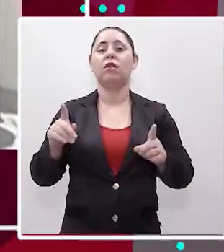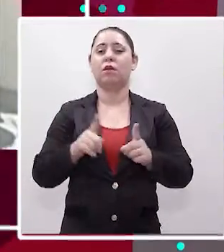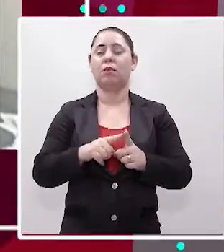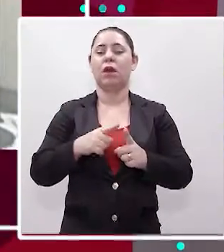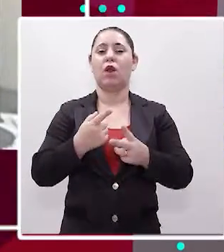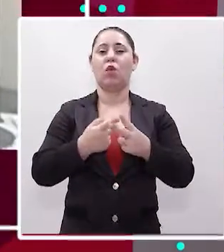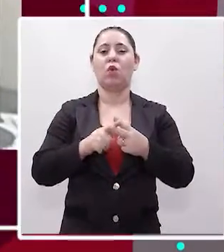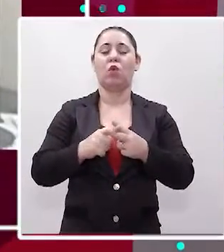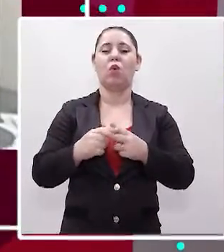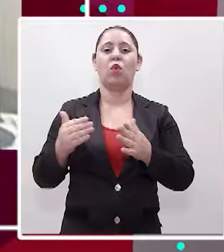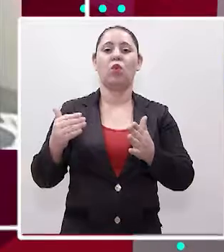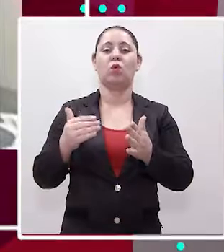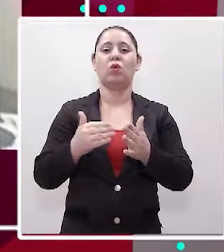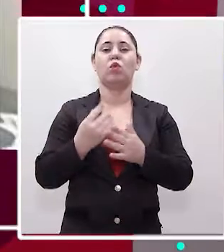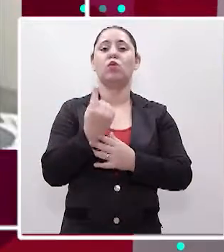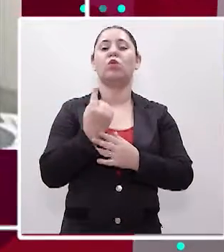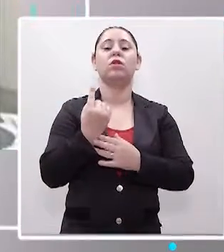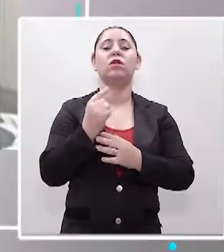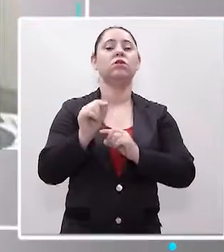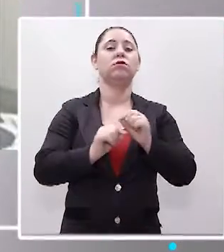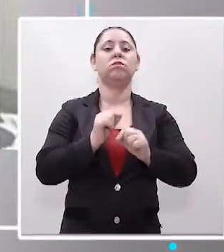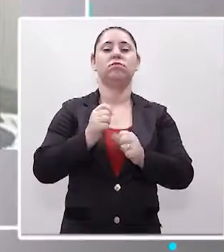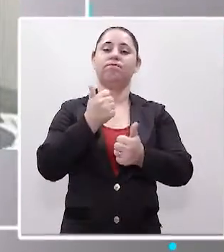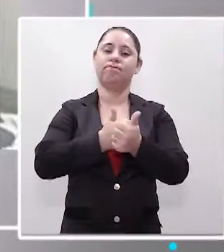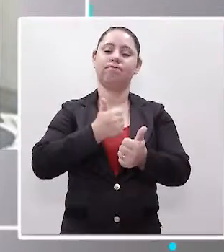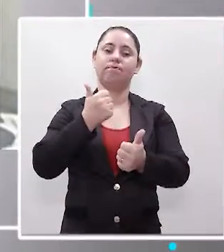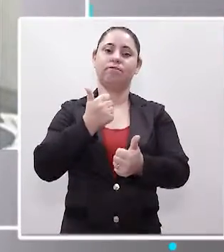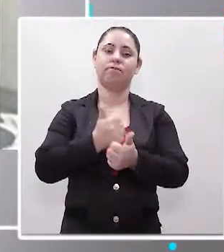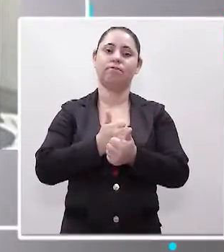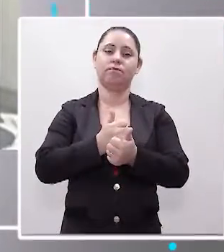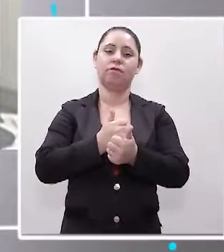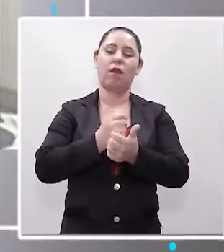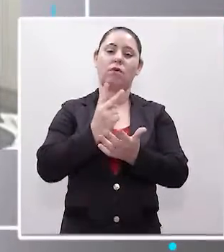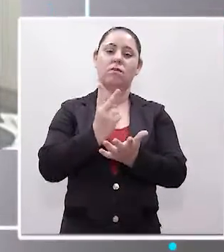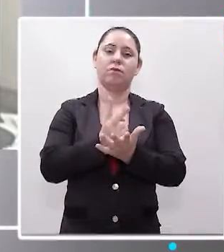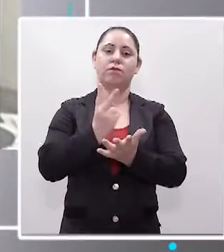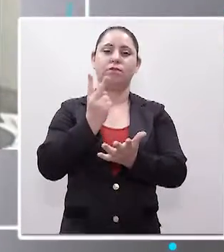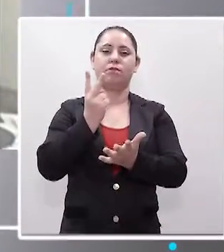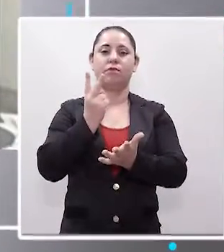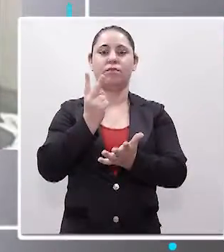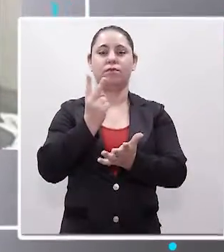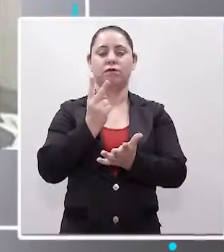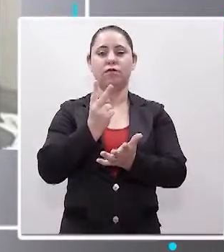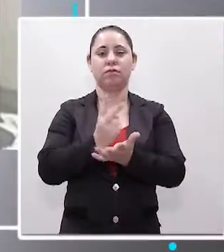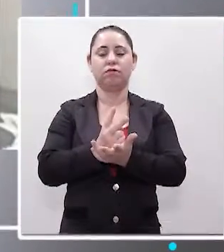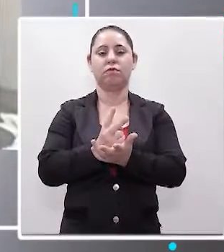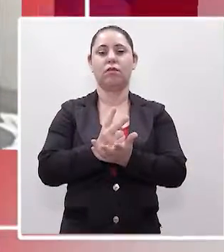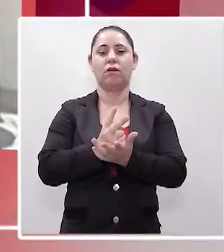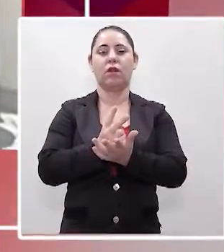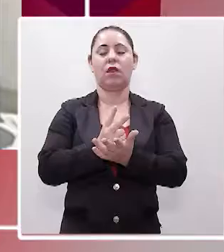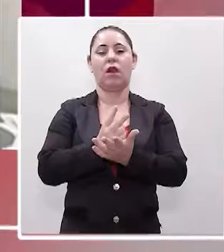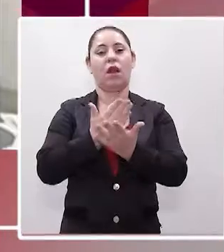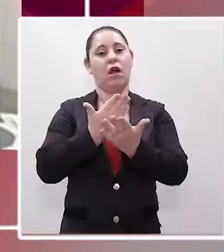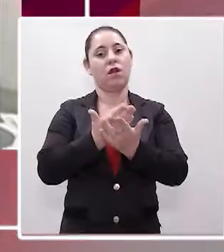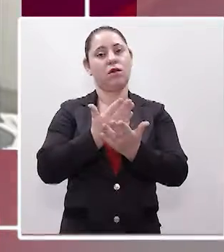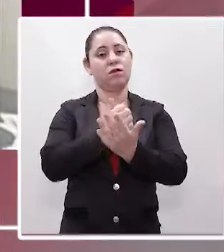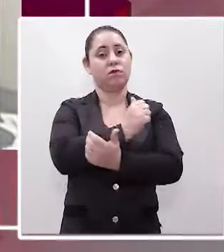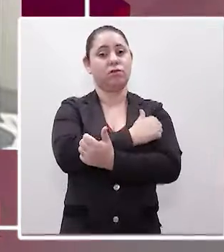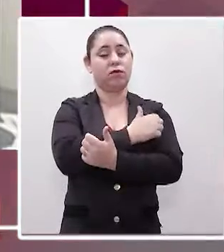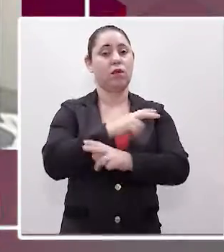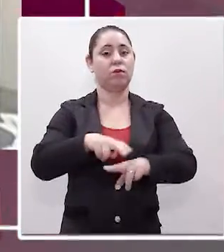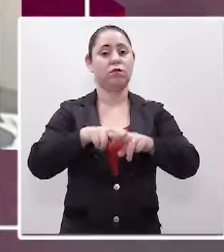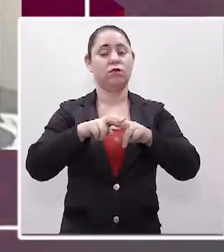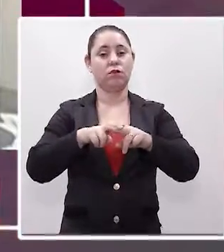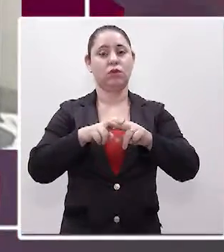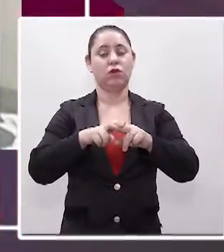virtualizado, que seria até, acho que, a única ferramenta disponível para tentar, de alguma maneira, manter com as aulas